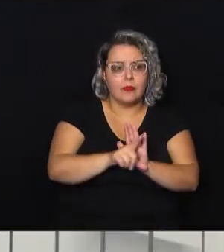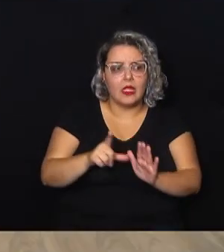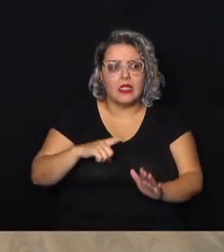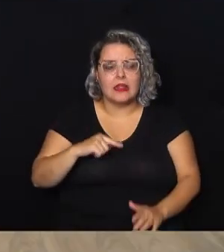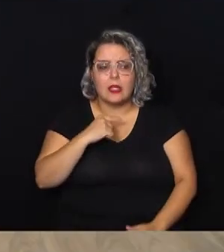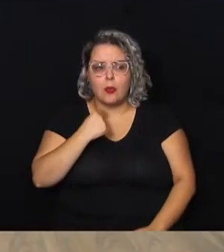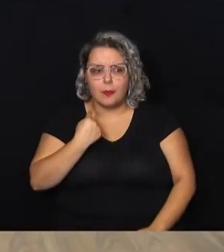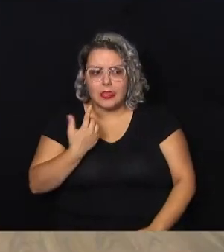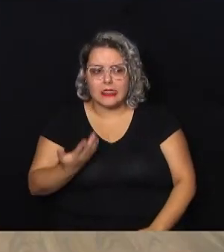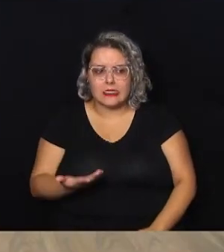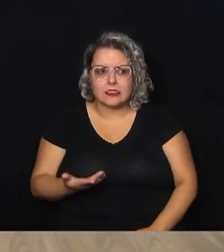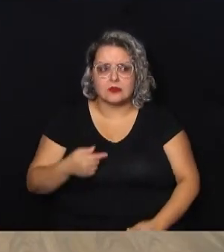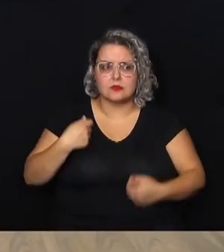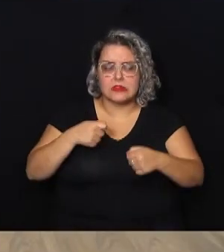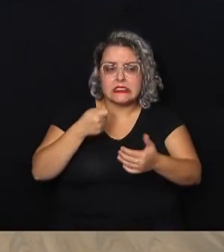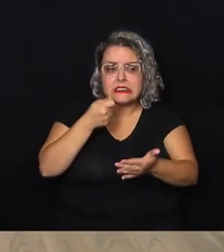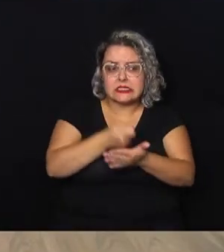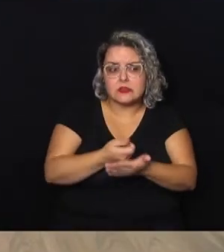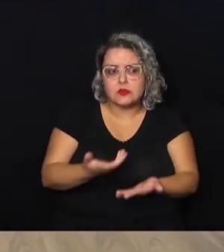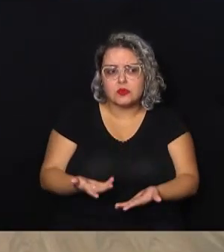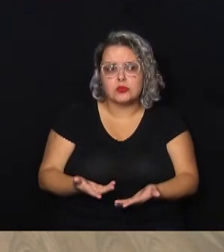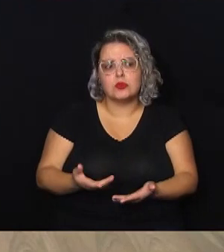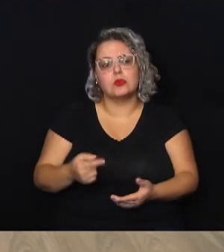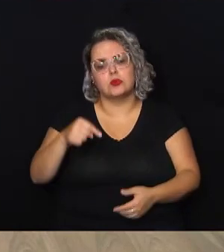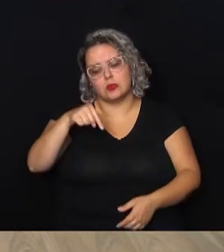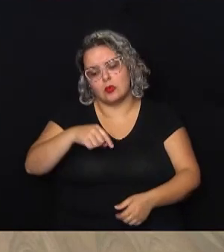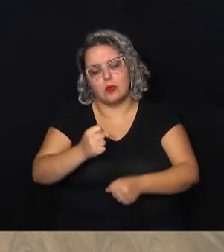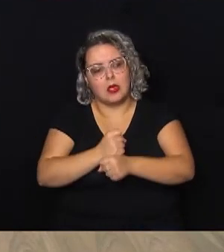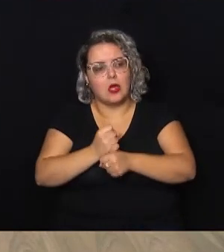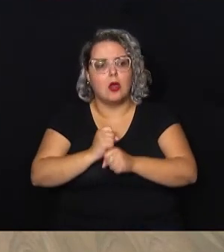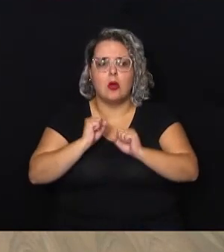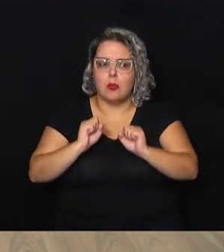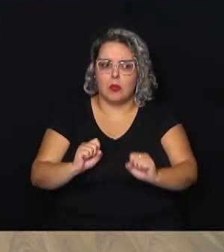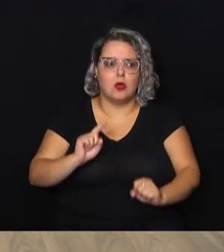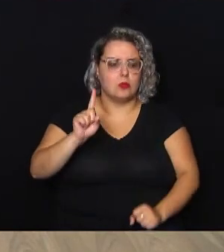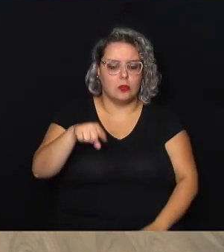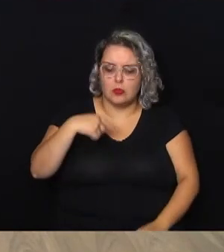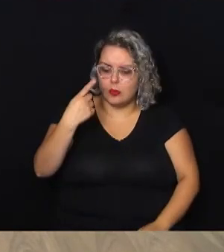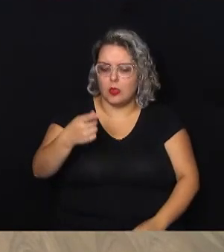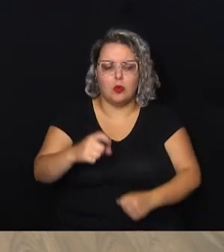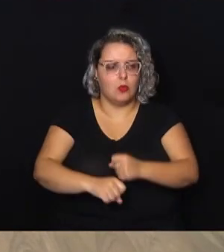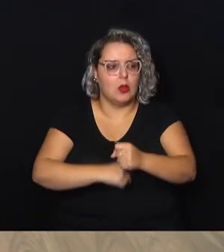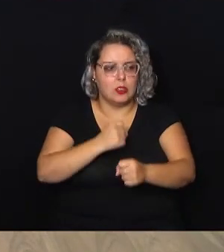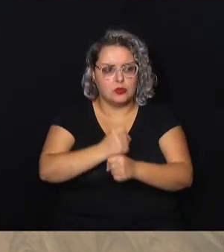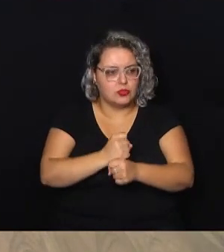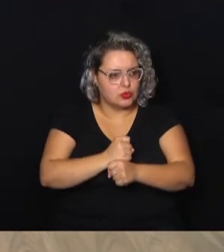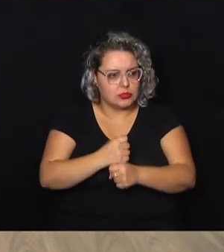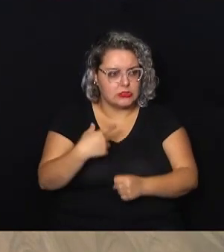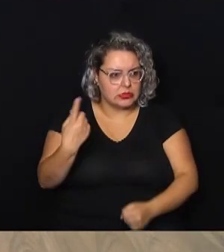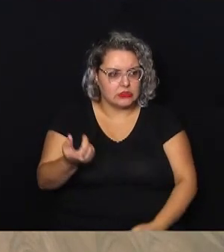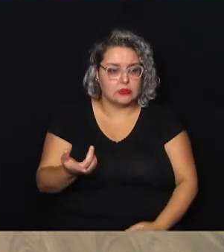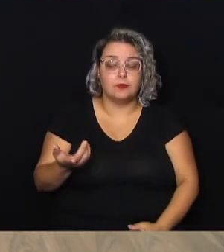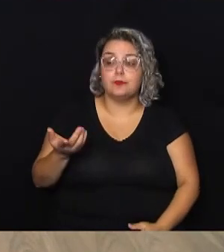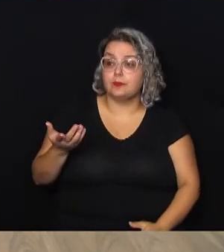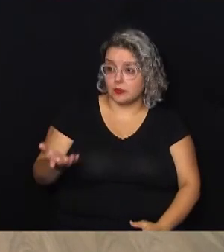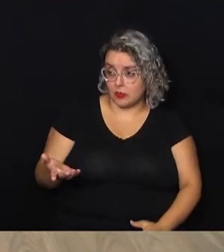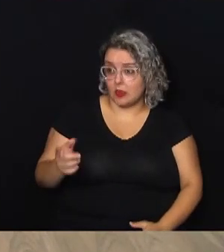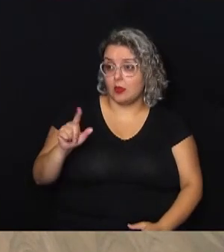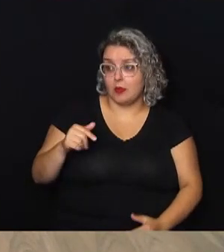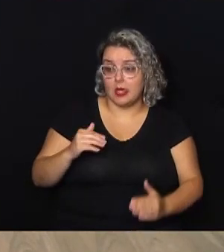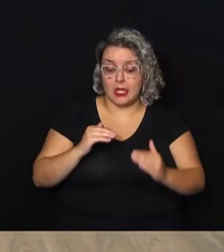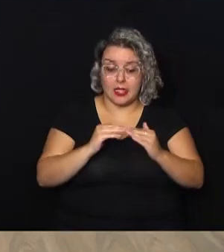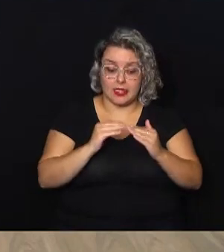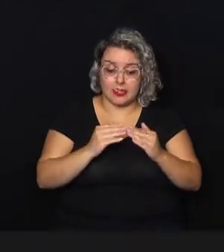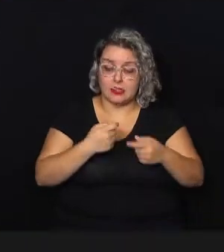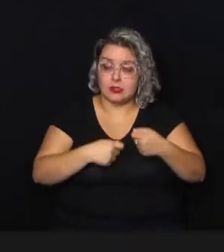André Luiz? Tem que cumprir no mesmo ano? Pode jogar isso para o ano seguinte? Então, essa negociação